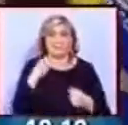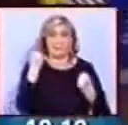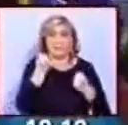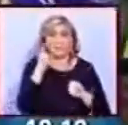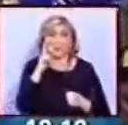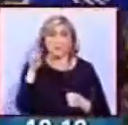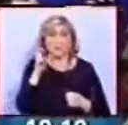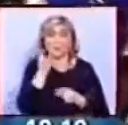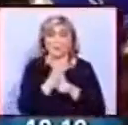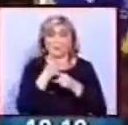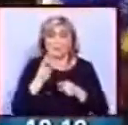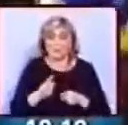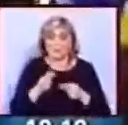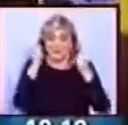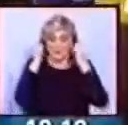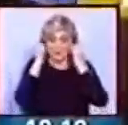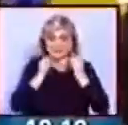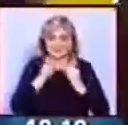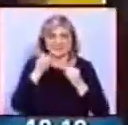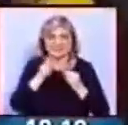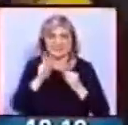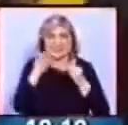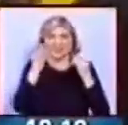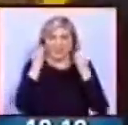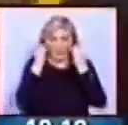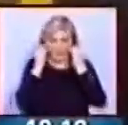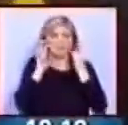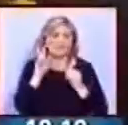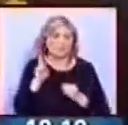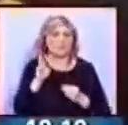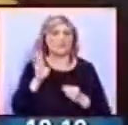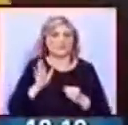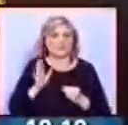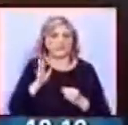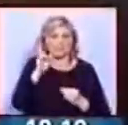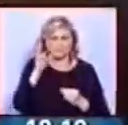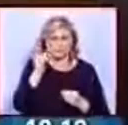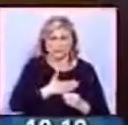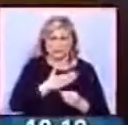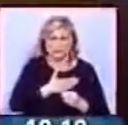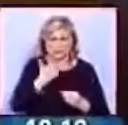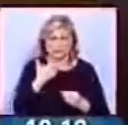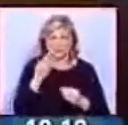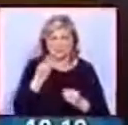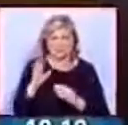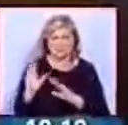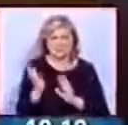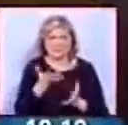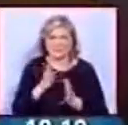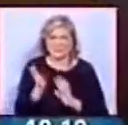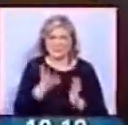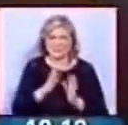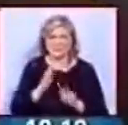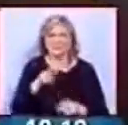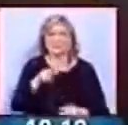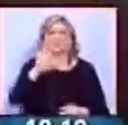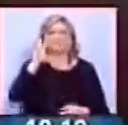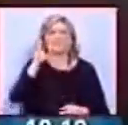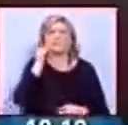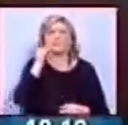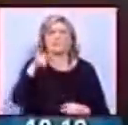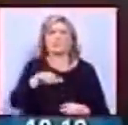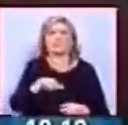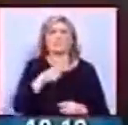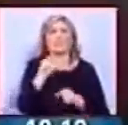conseguir ouvir, é porque o estetoscópio não estava no sítio certo. E agora? Agora mesmo. E então, está a bater muito forte? Mais ou menos. O que é que tu soubeste aqui nesta